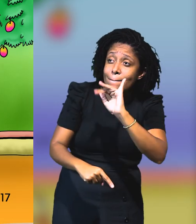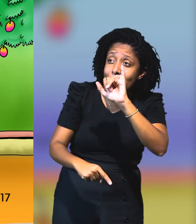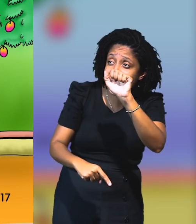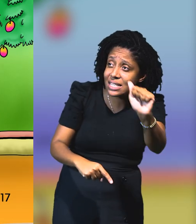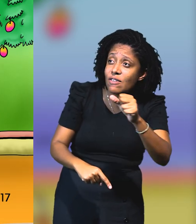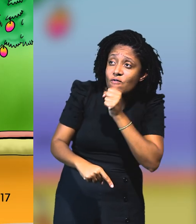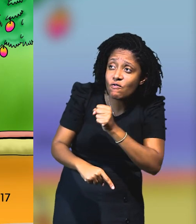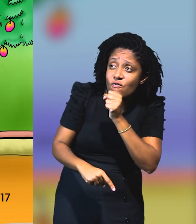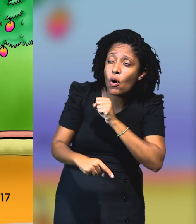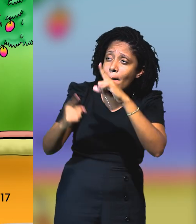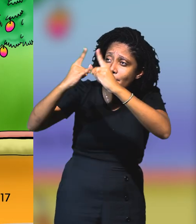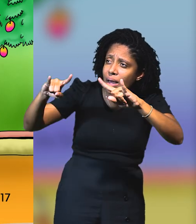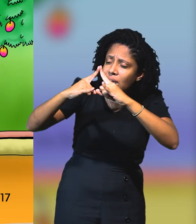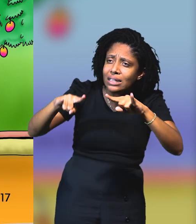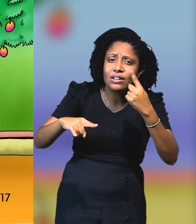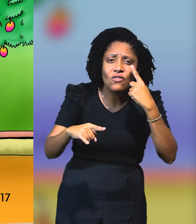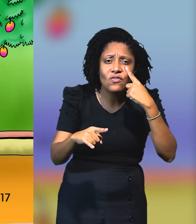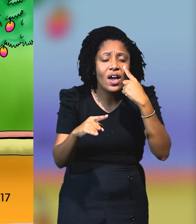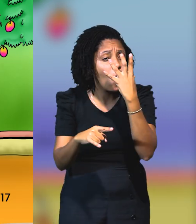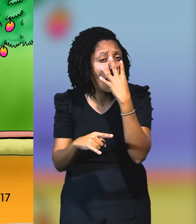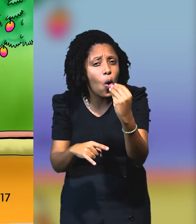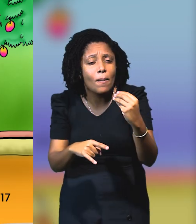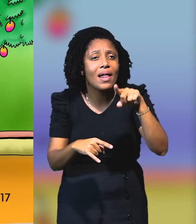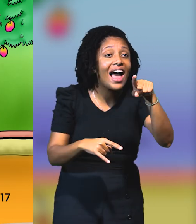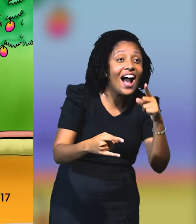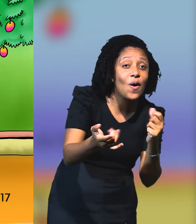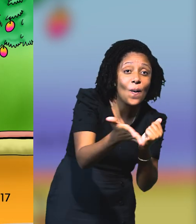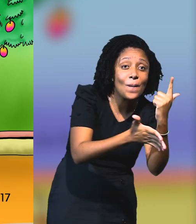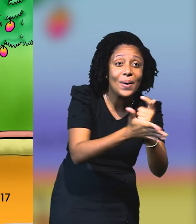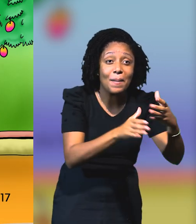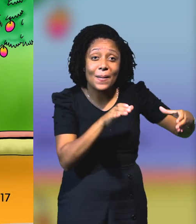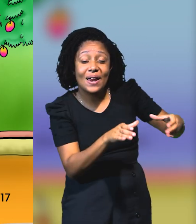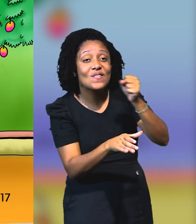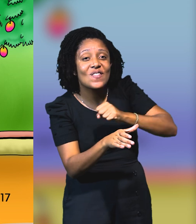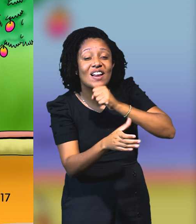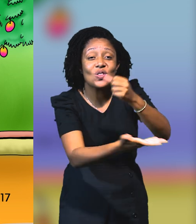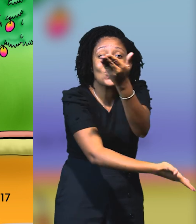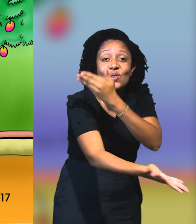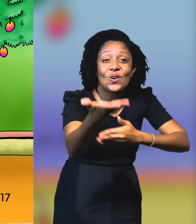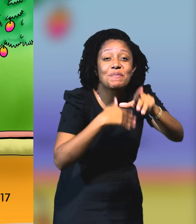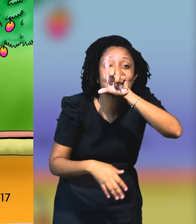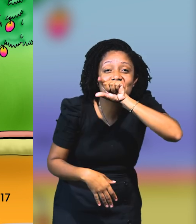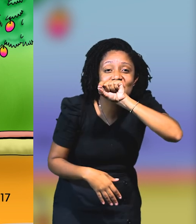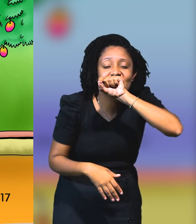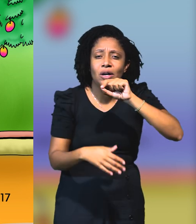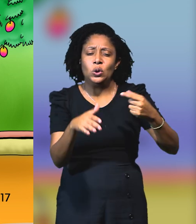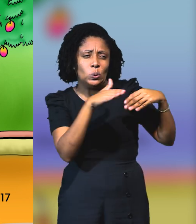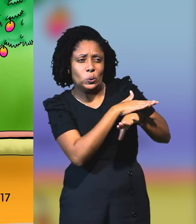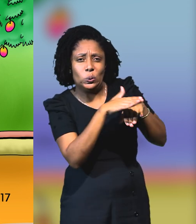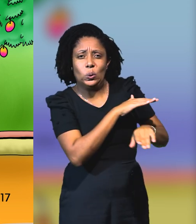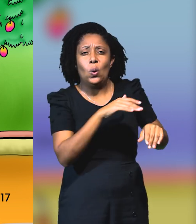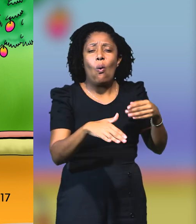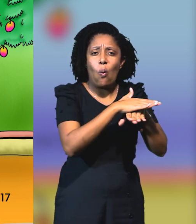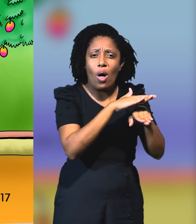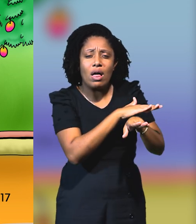não passava a Kombi, para comprar panela velha ou trocar por pintinho. Era juntando cobre,